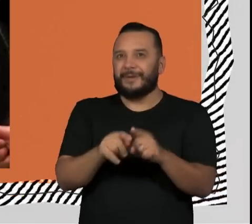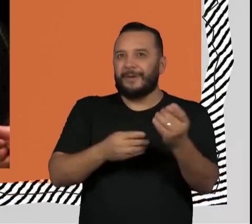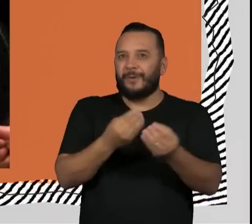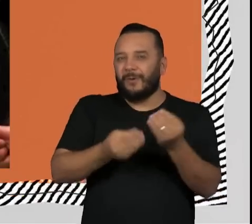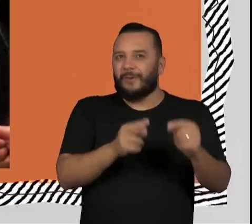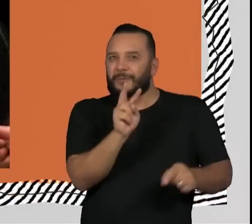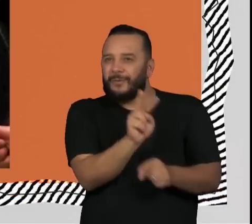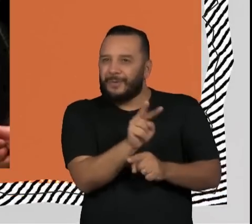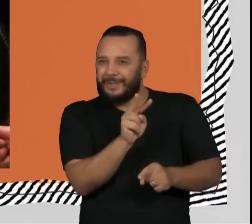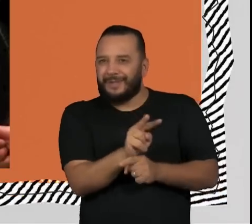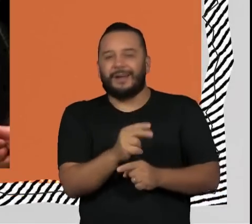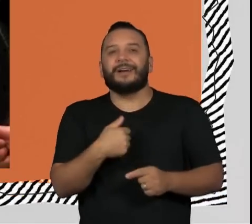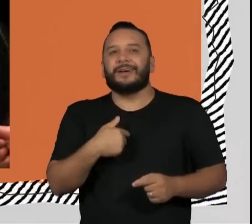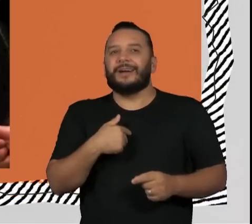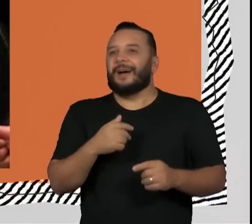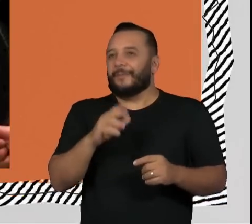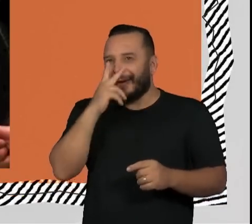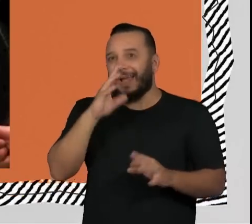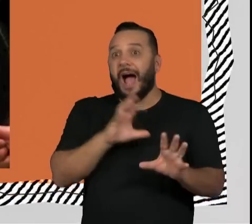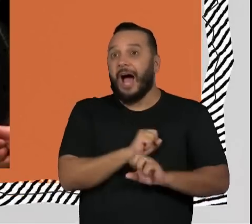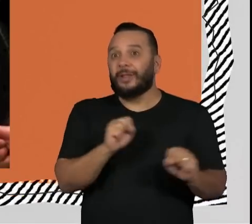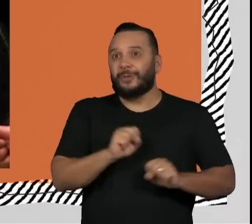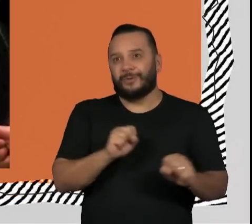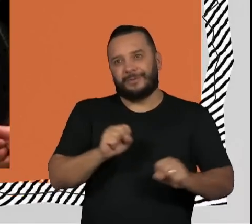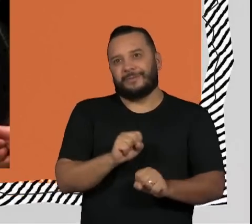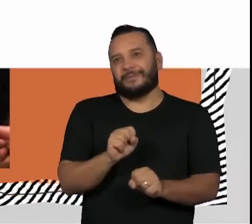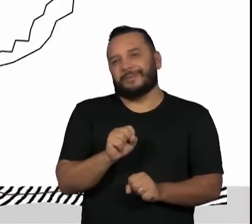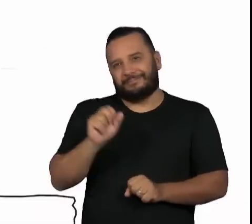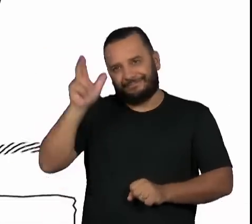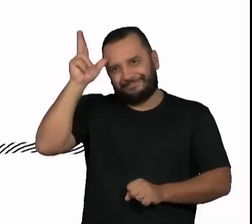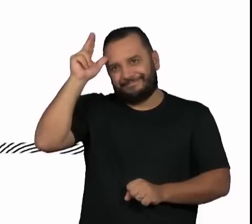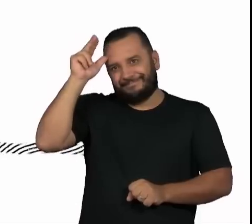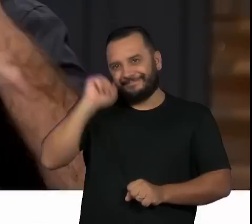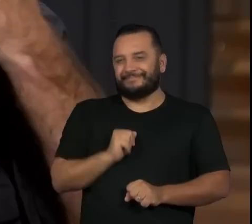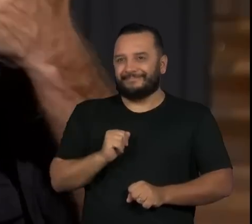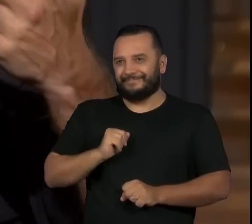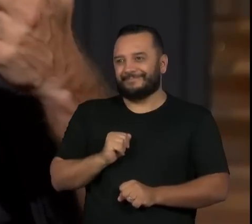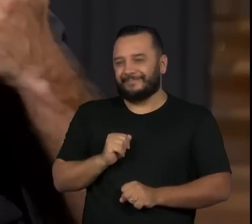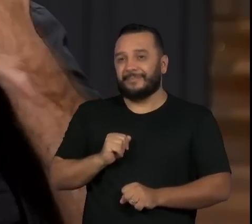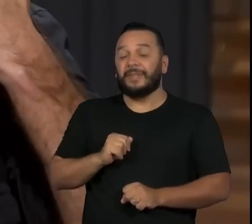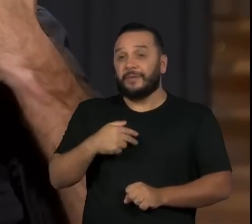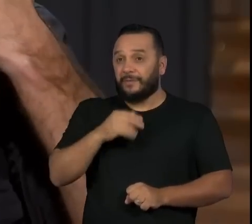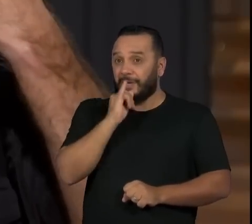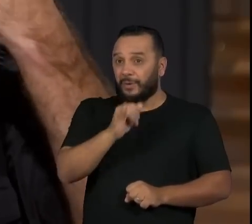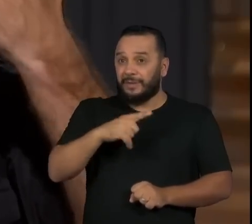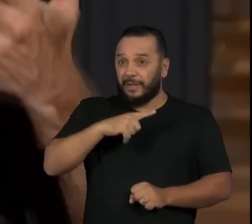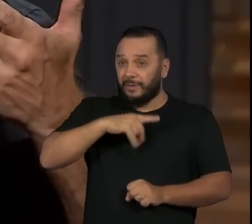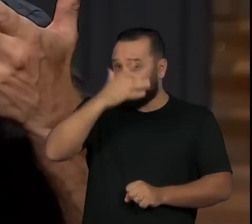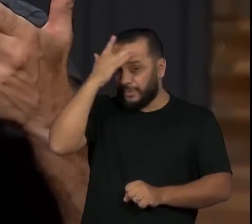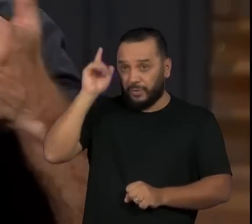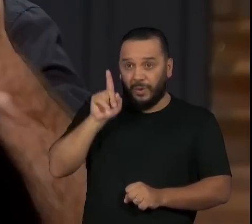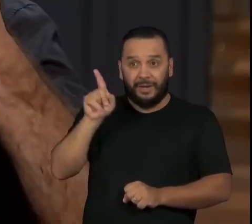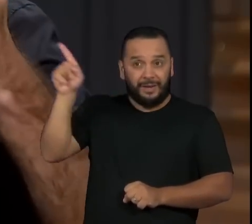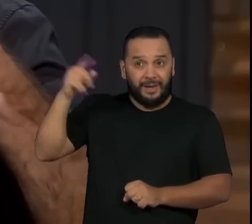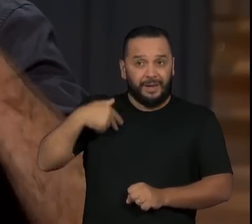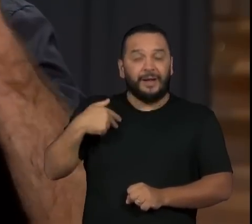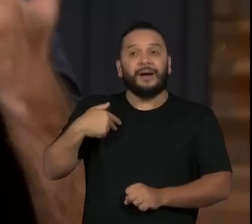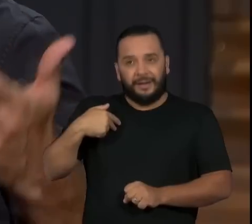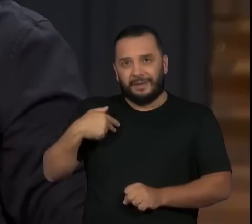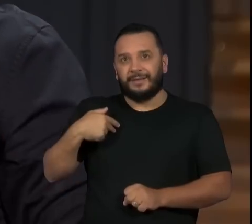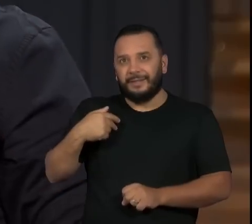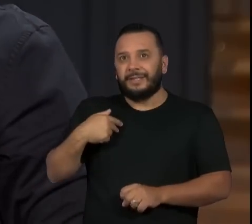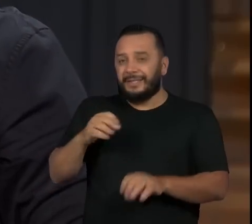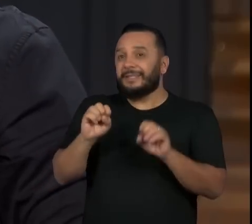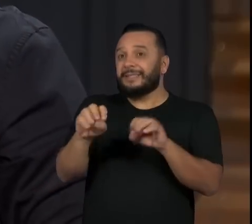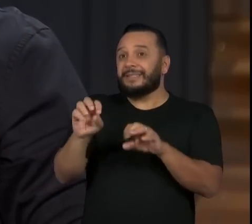cuidado, de adoração quase. E falou, poxa, tem uma pessoa que está ensinando o meu método e usando os cavalos